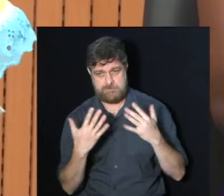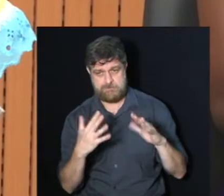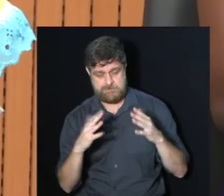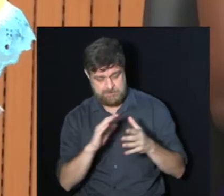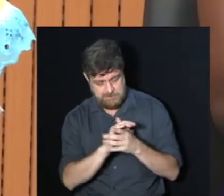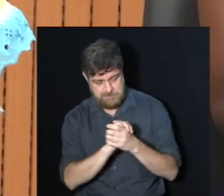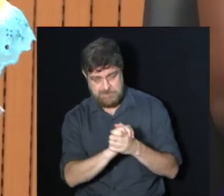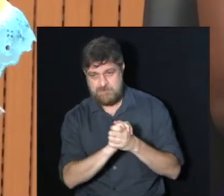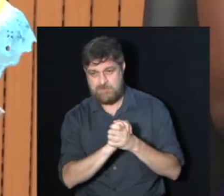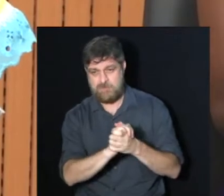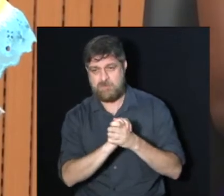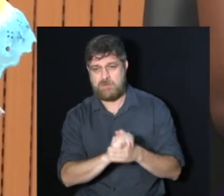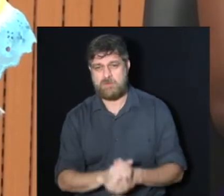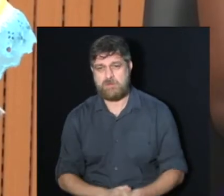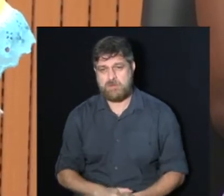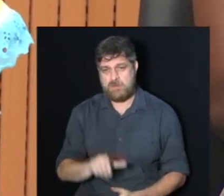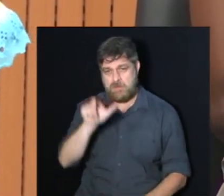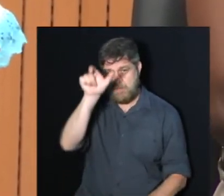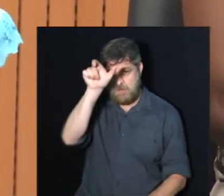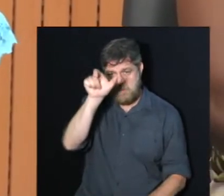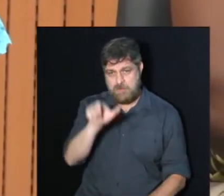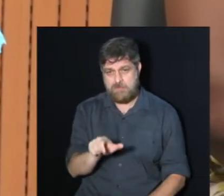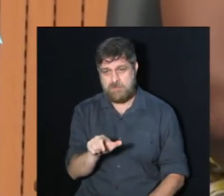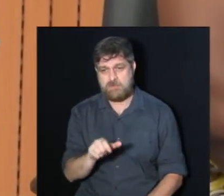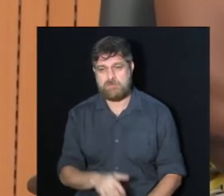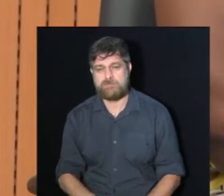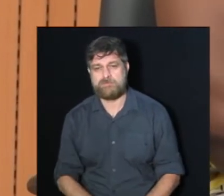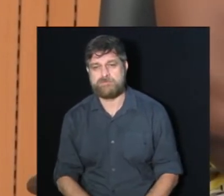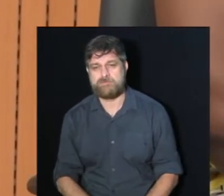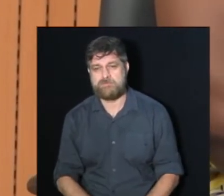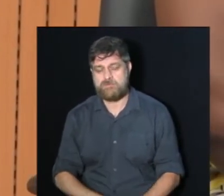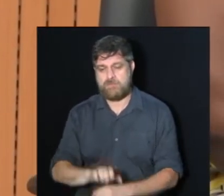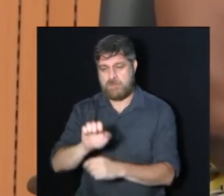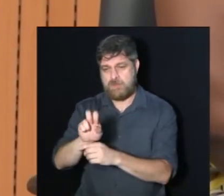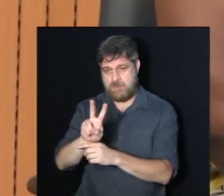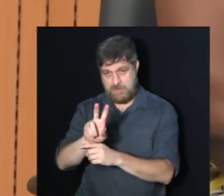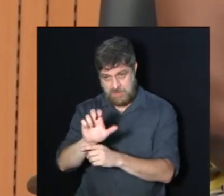como legislativa, na pessoa da encomendadora Eva,